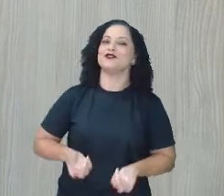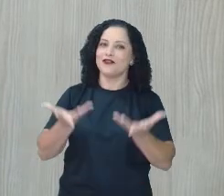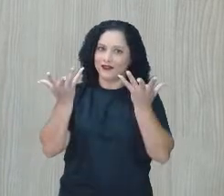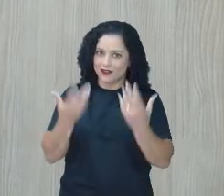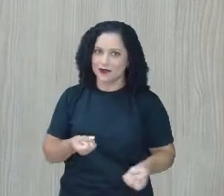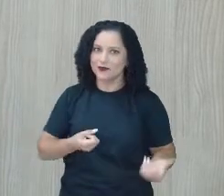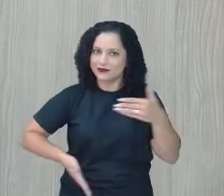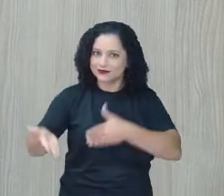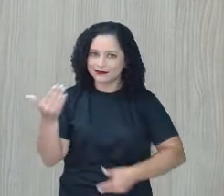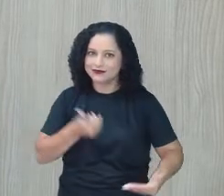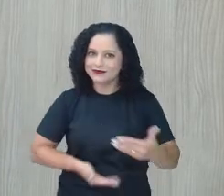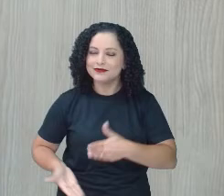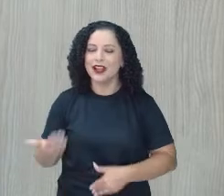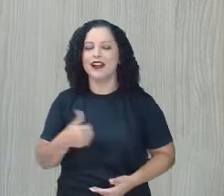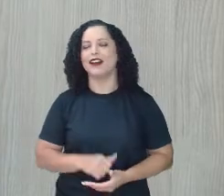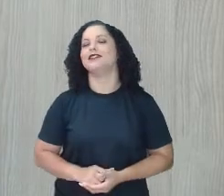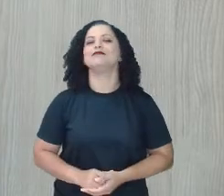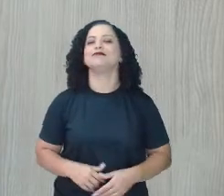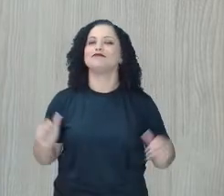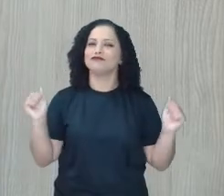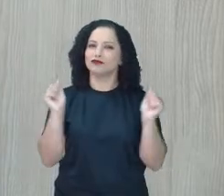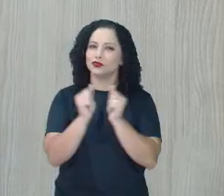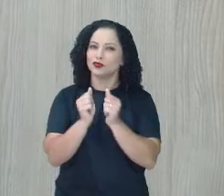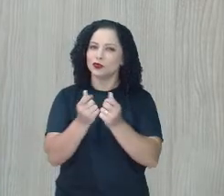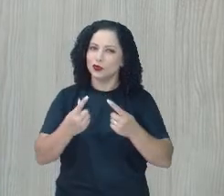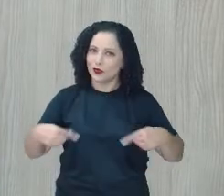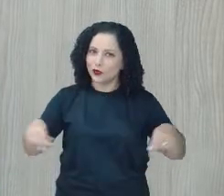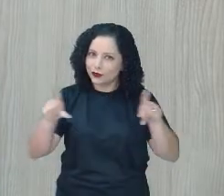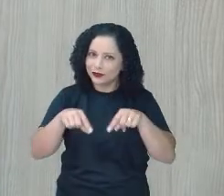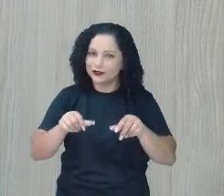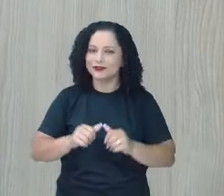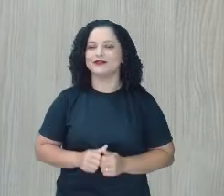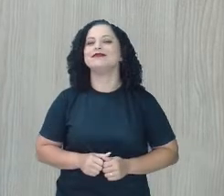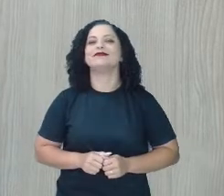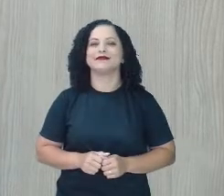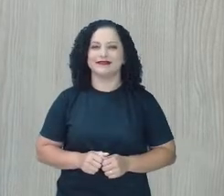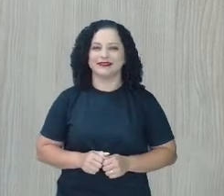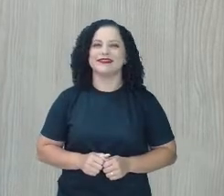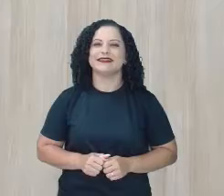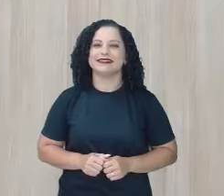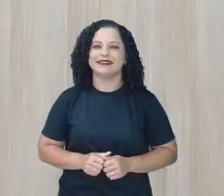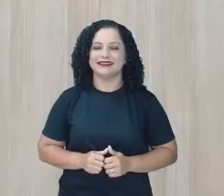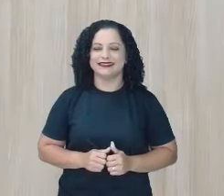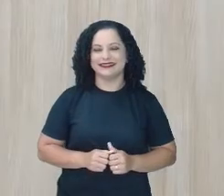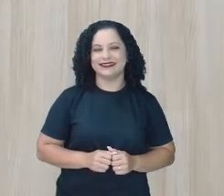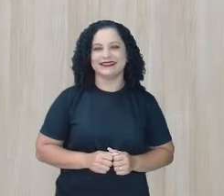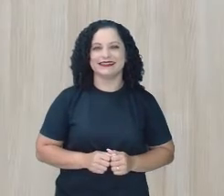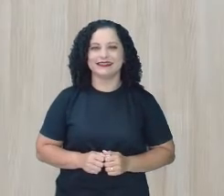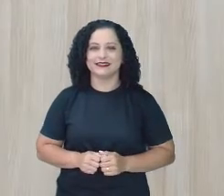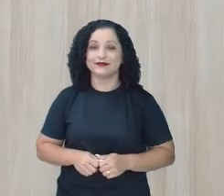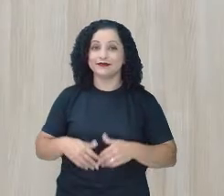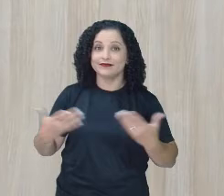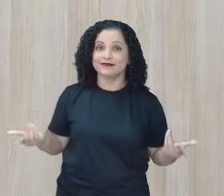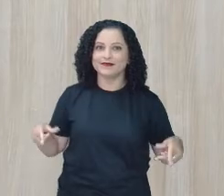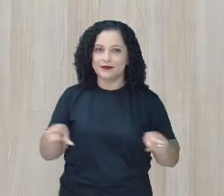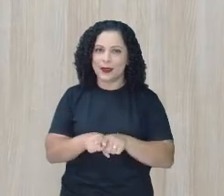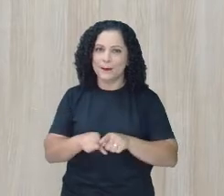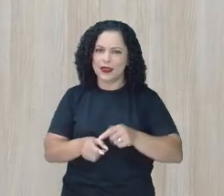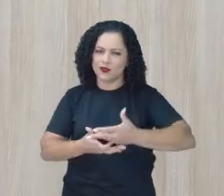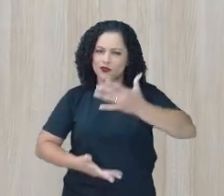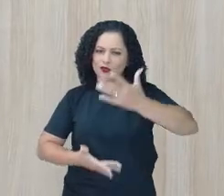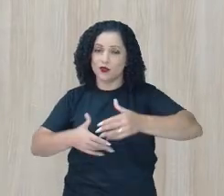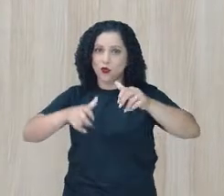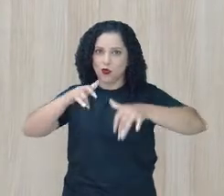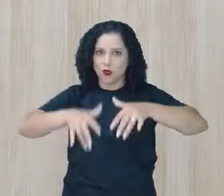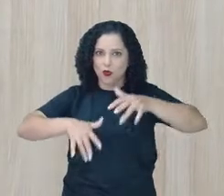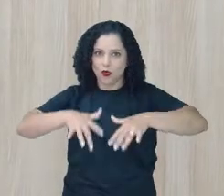aí, Caroline. Estamos juntos. Juntas também. Isso, comentem com ela que ela vai